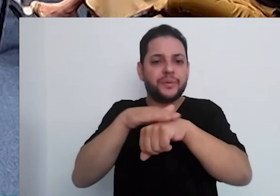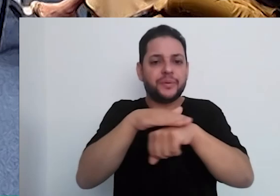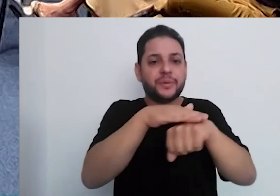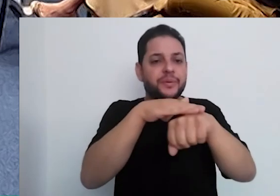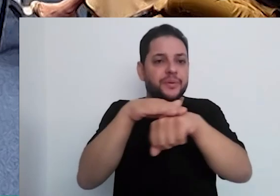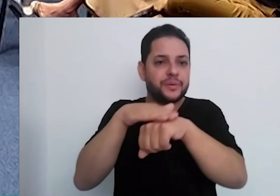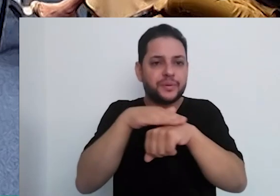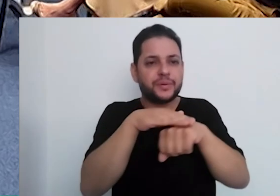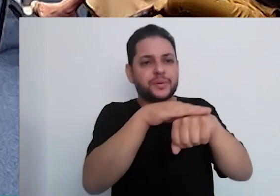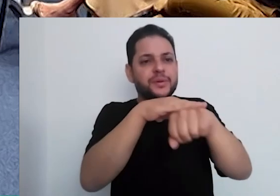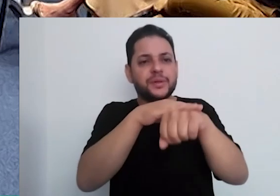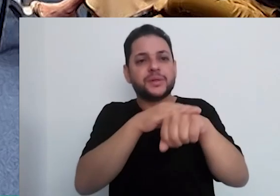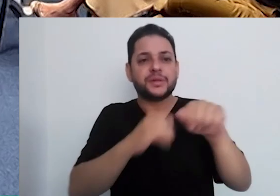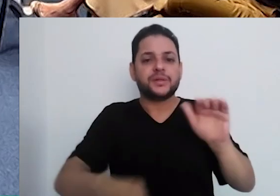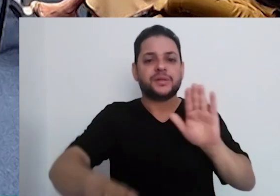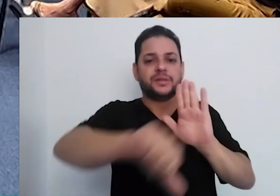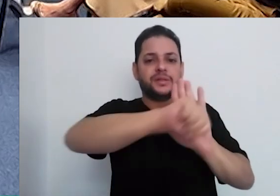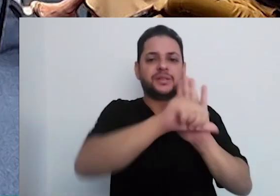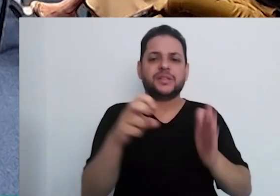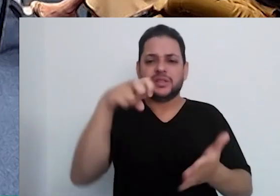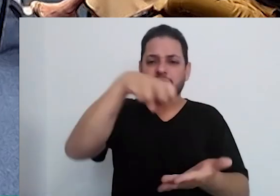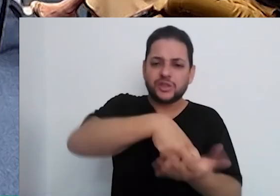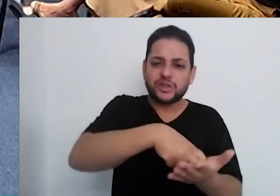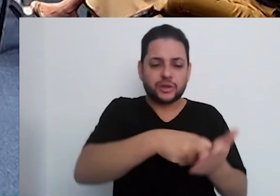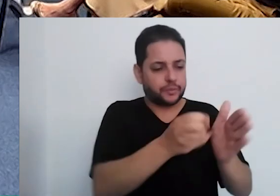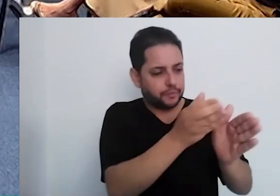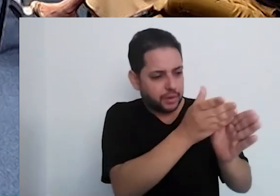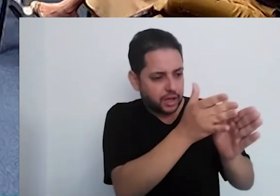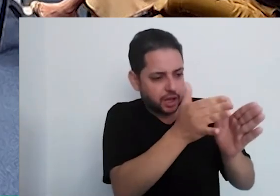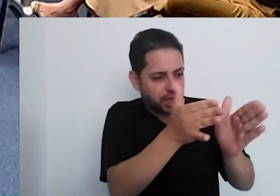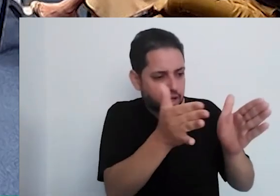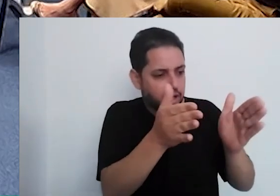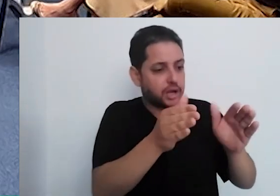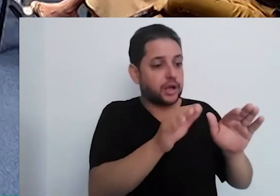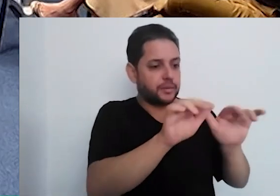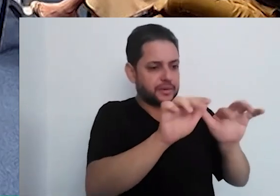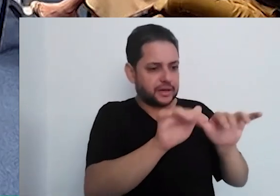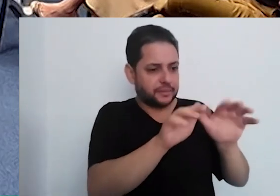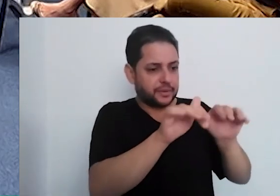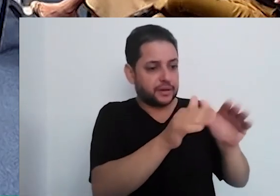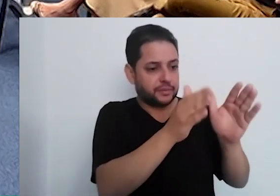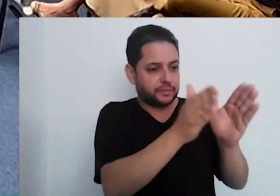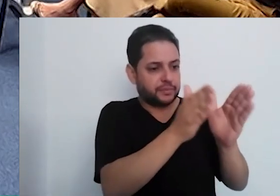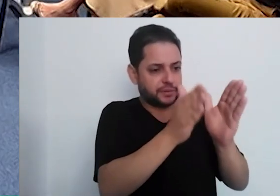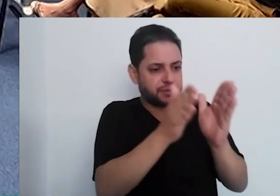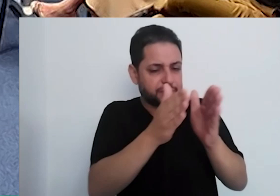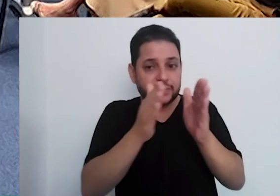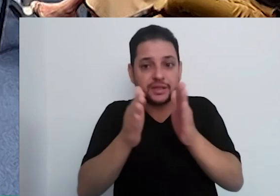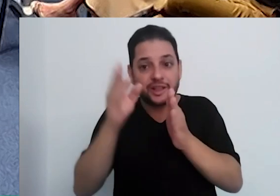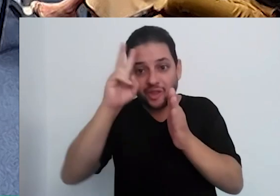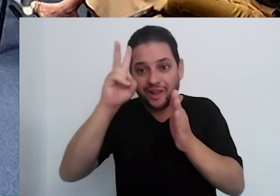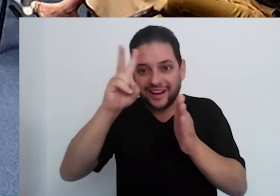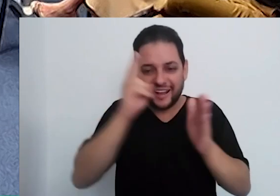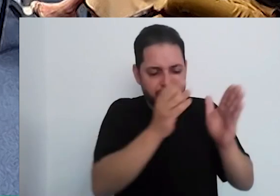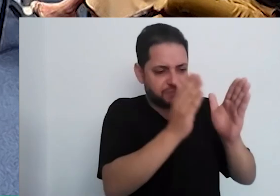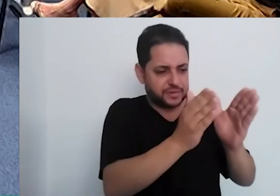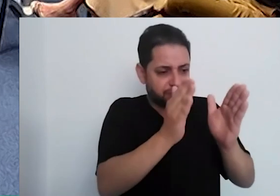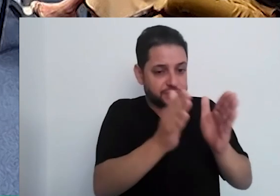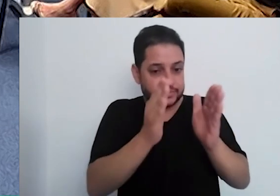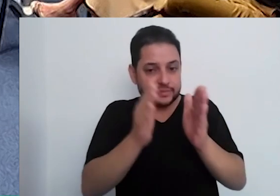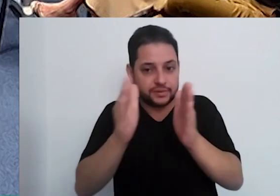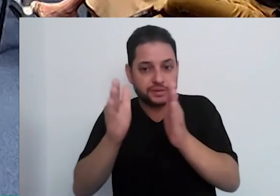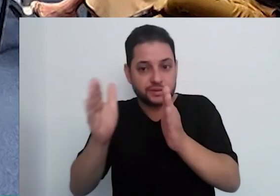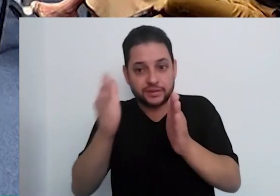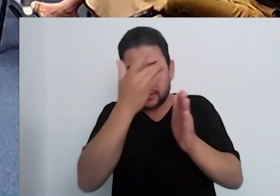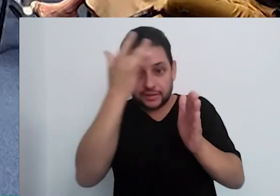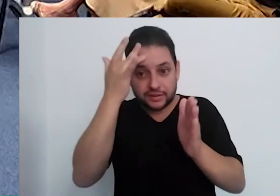Castigo foi o roteiro foi conseguir fazer um roteiro que fizesse com que o ouvinte quisesse passar